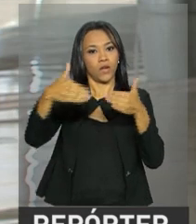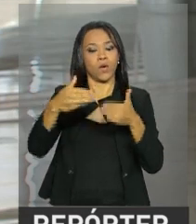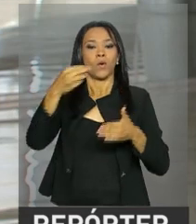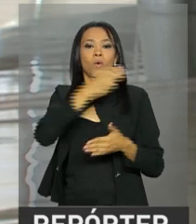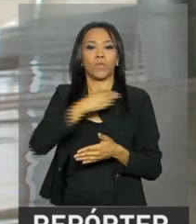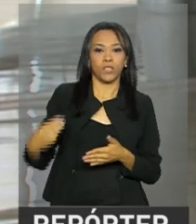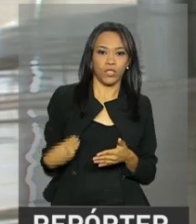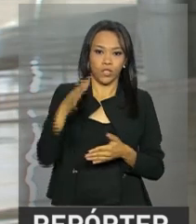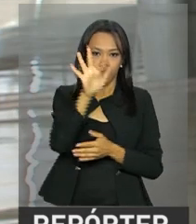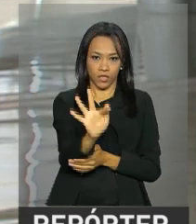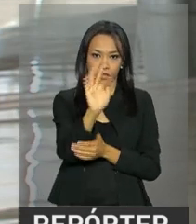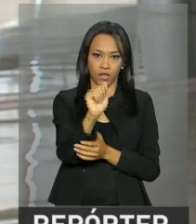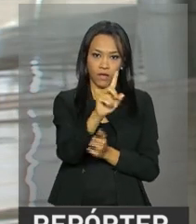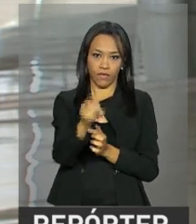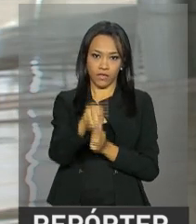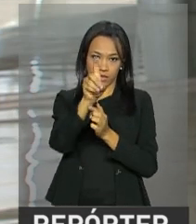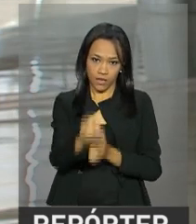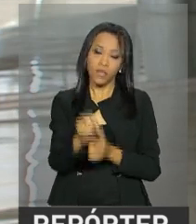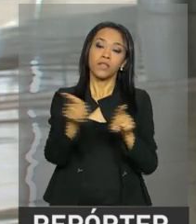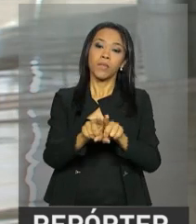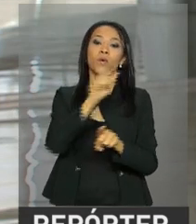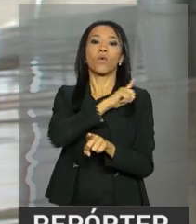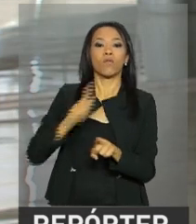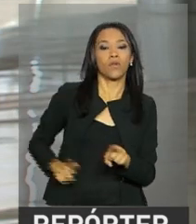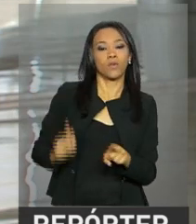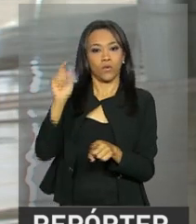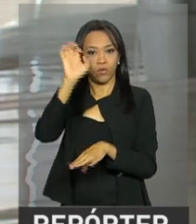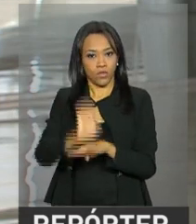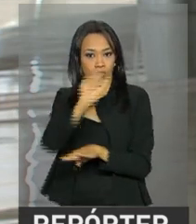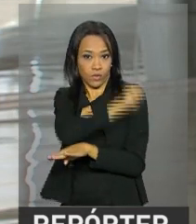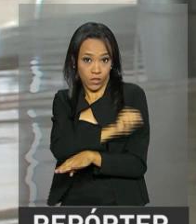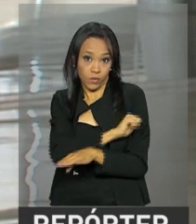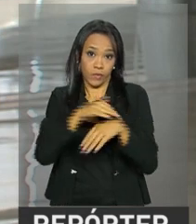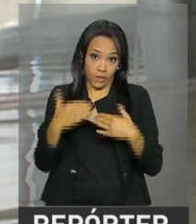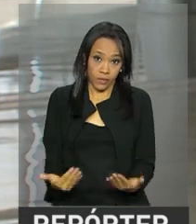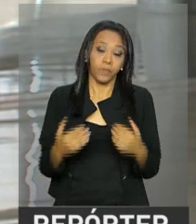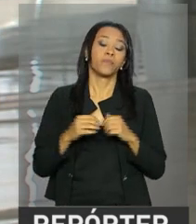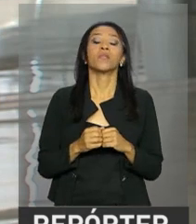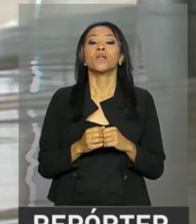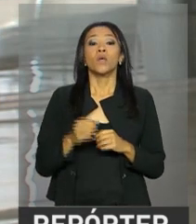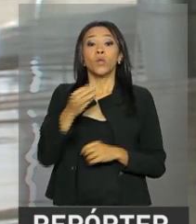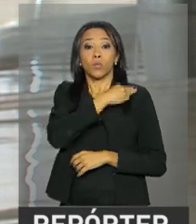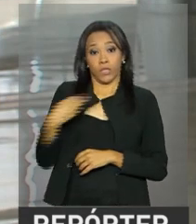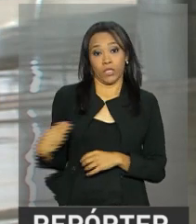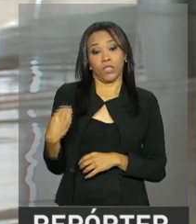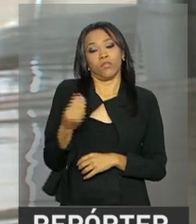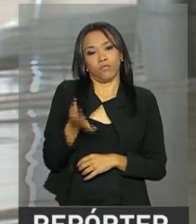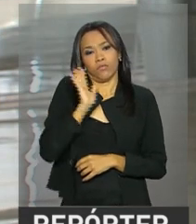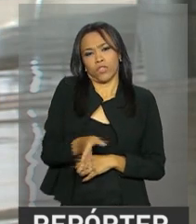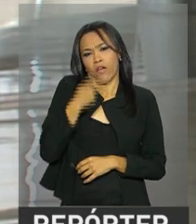e o governador do rio luiz fernando pezão como o próprio ministro da fazenda vem